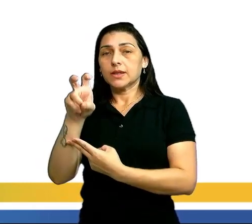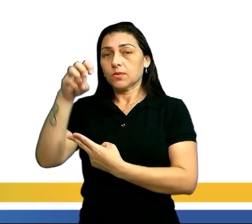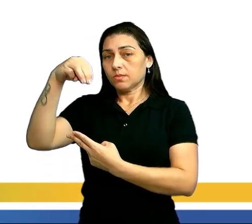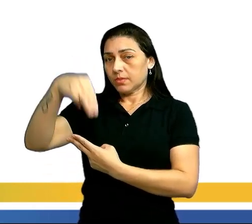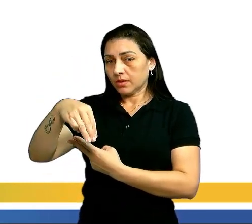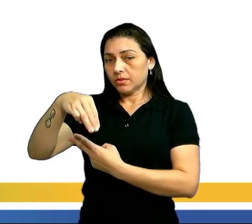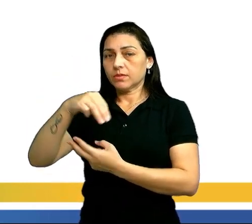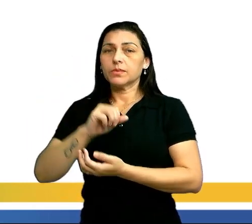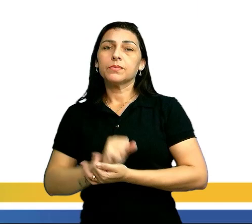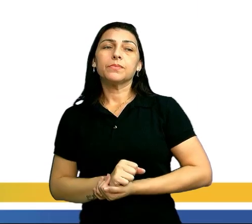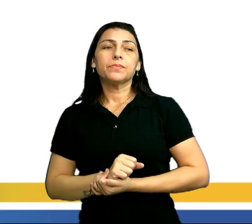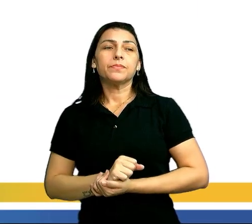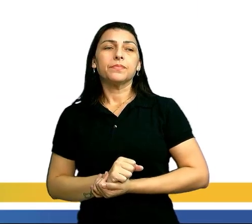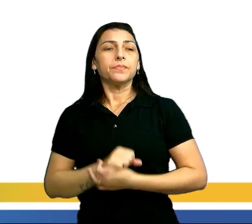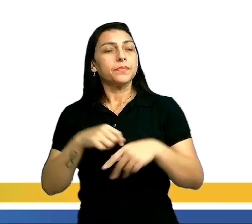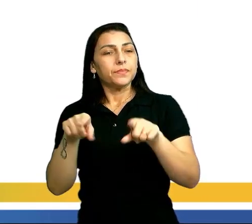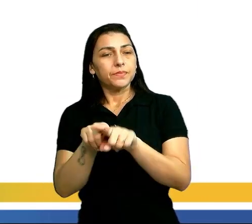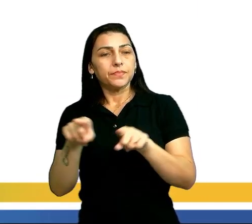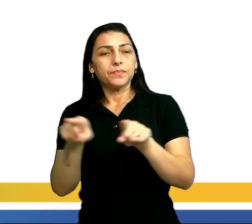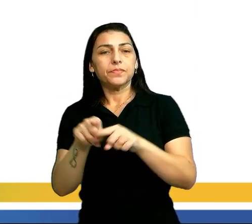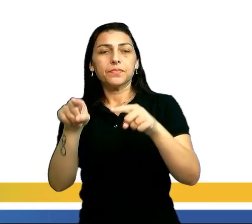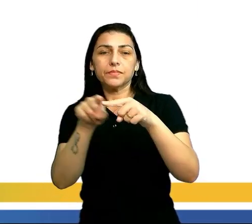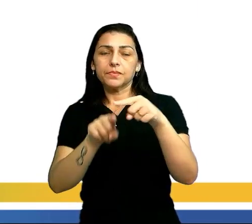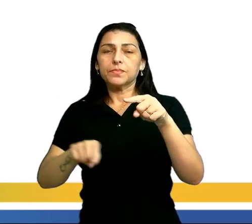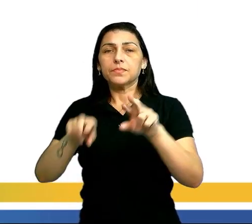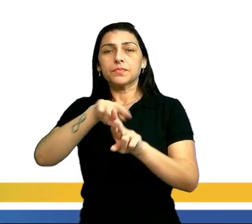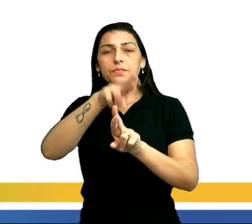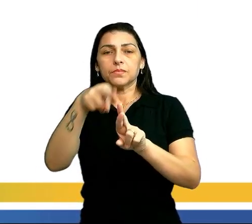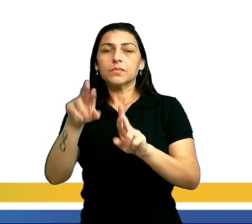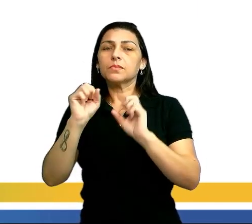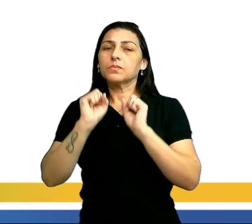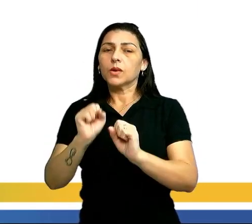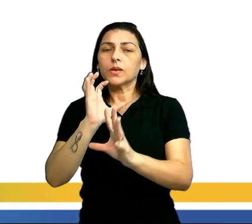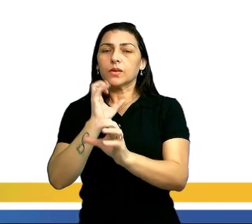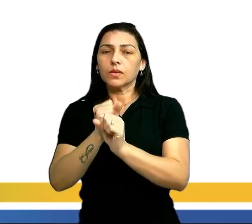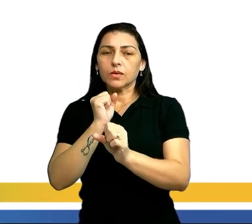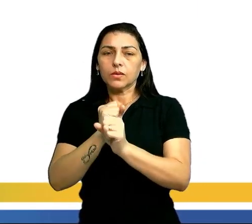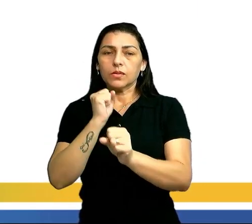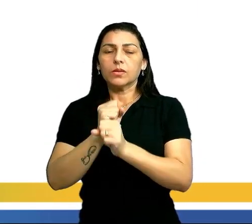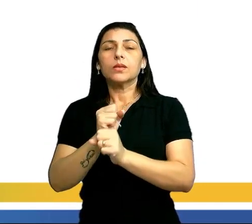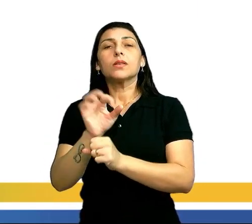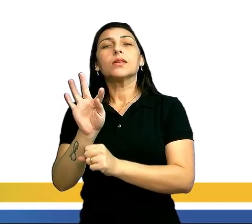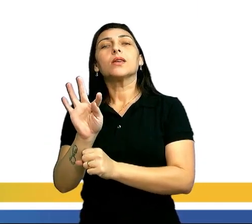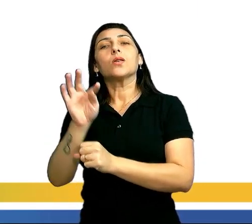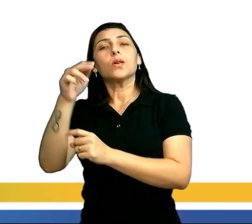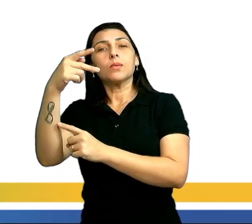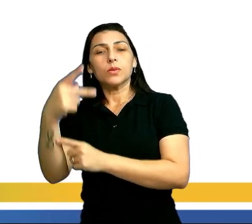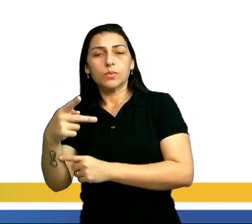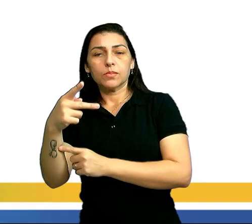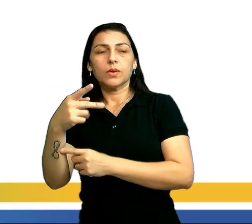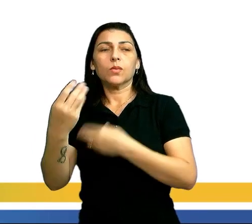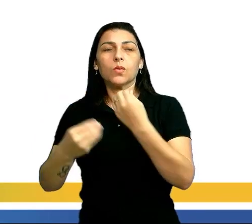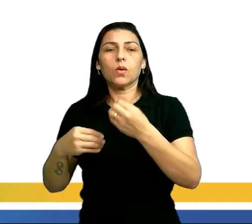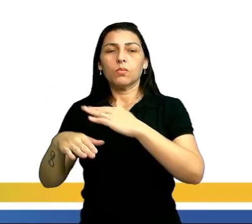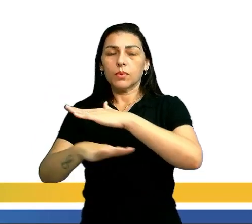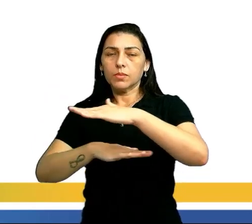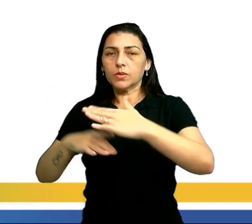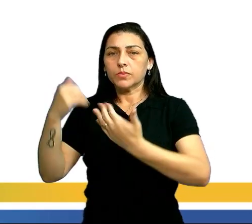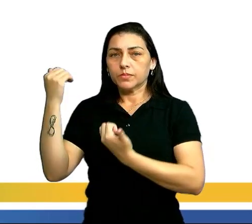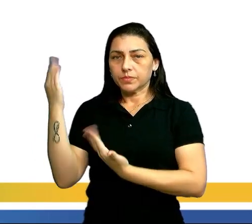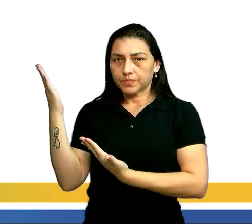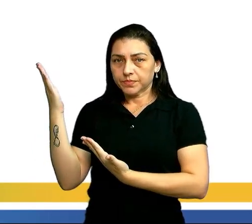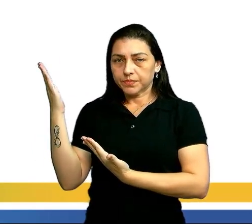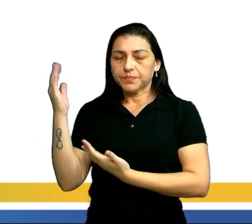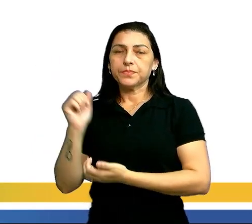metros, ok? Assim, nós temos que o raio da circunferência pode ser calculado pelo Teorema de Pitágoras, como abaixo.